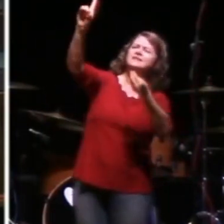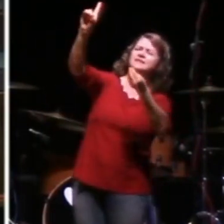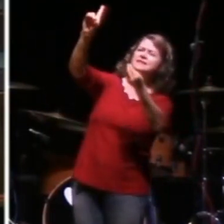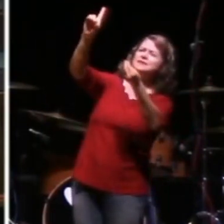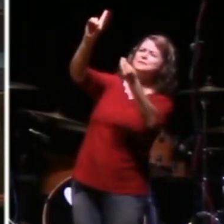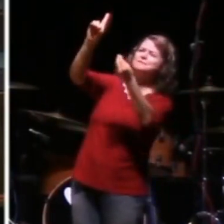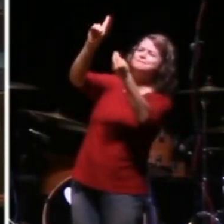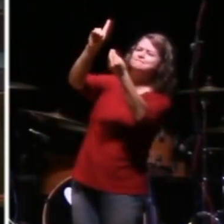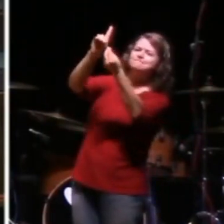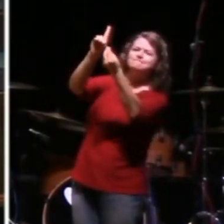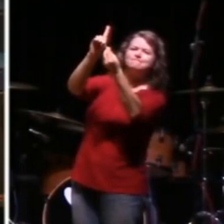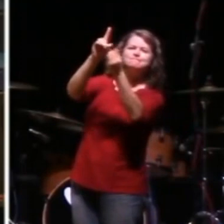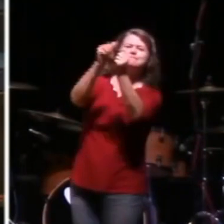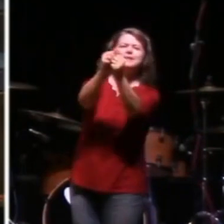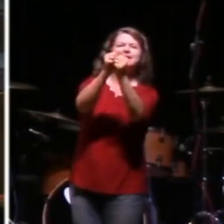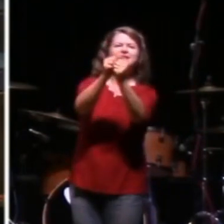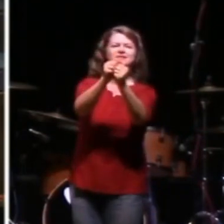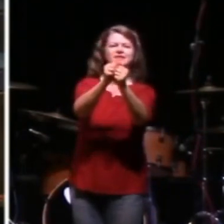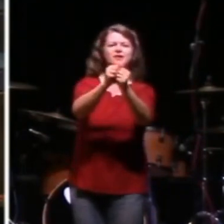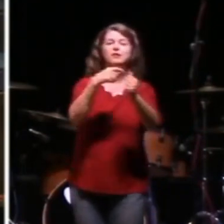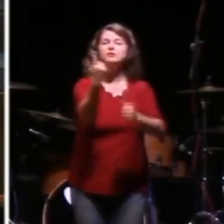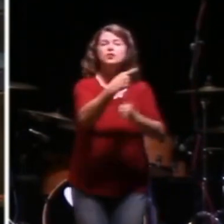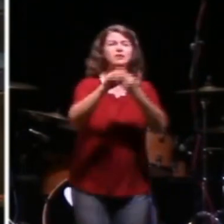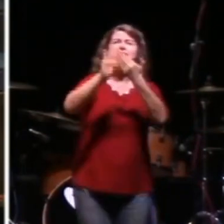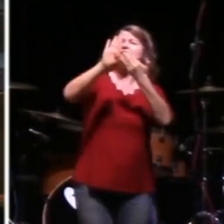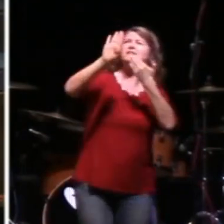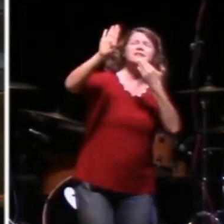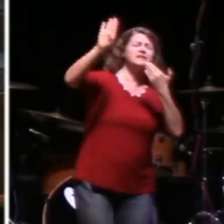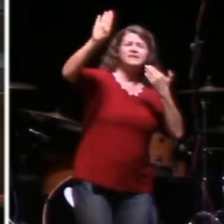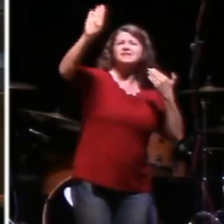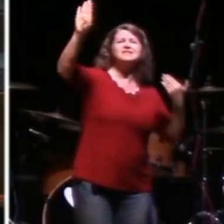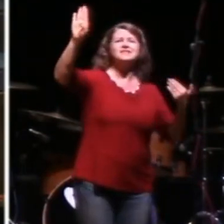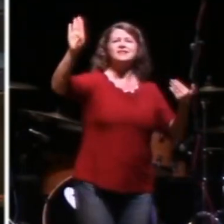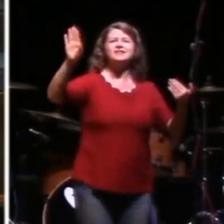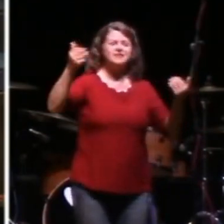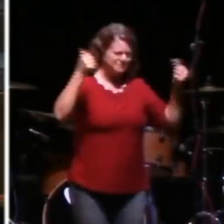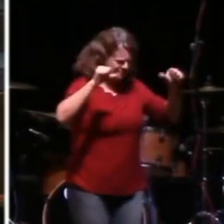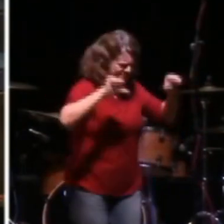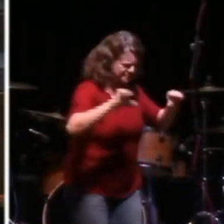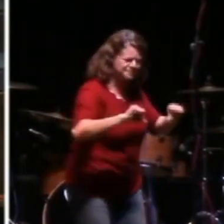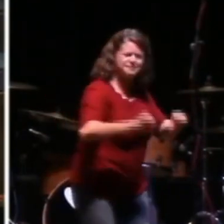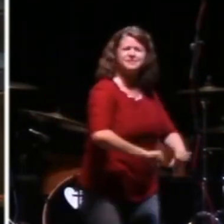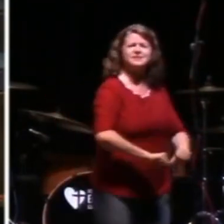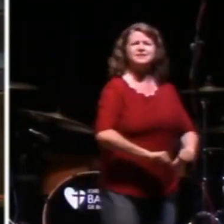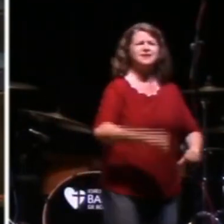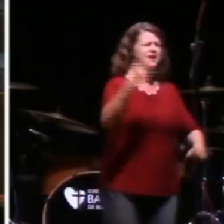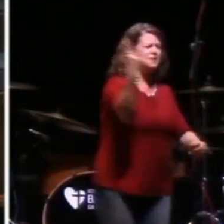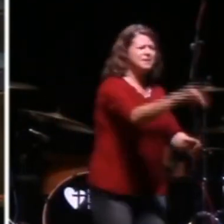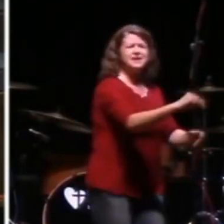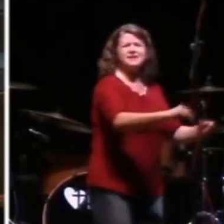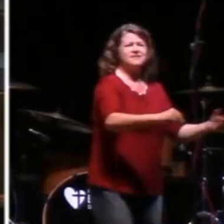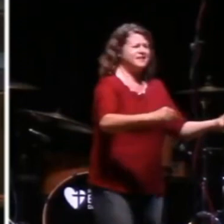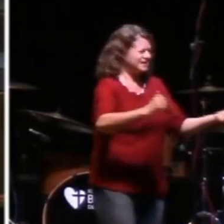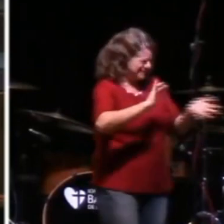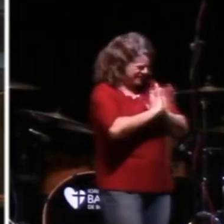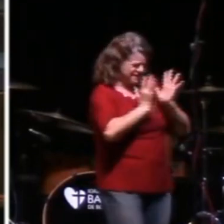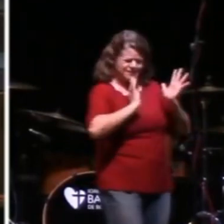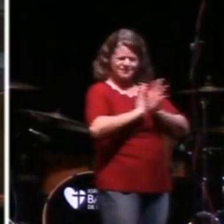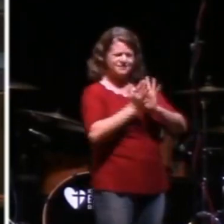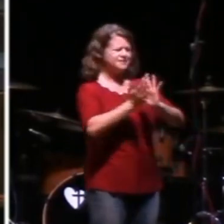afastar dele mas nós vamos ser exprimidos e essa praga